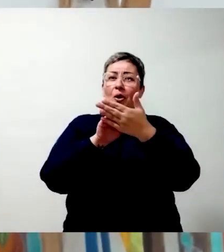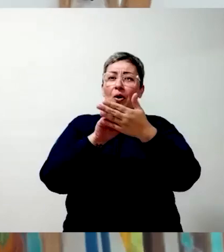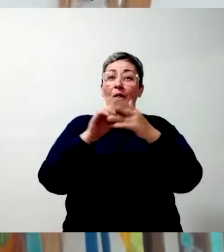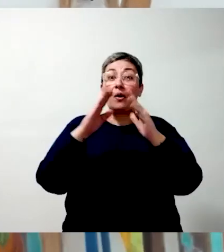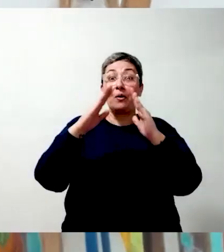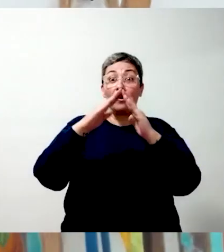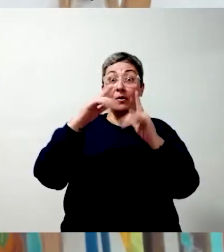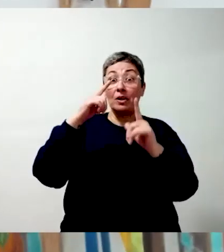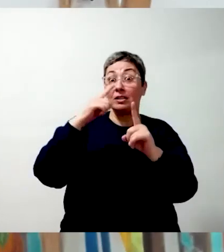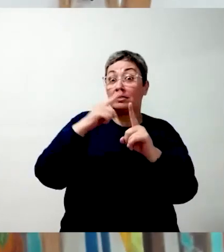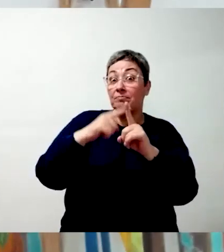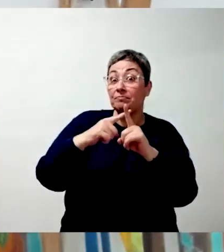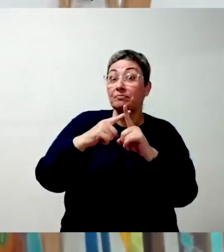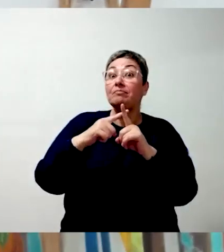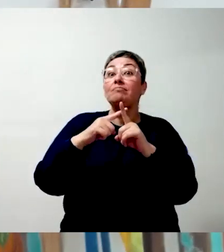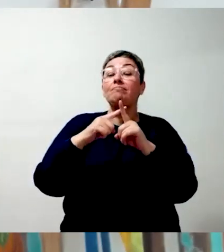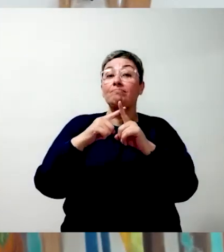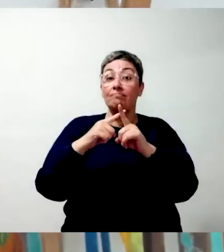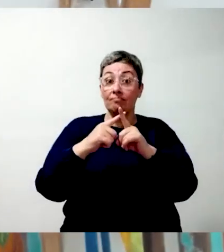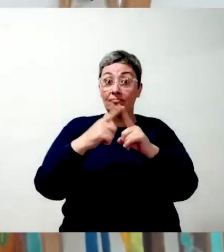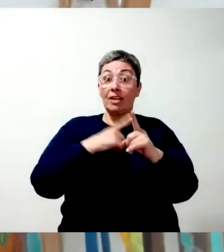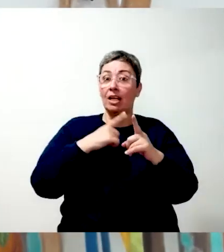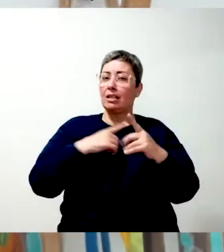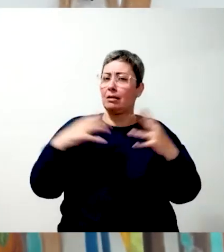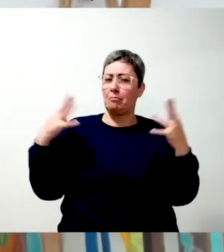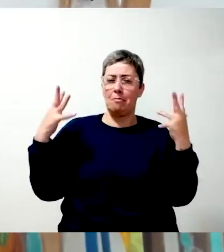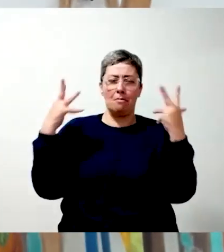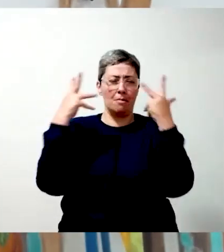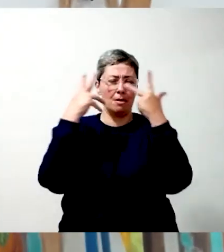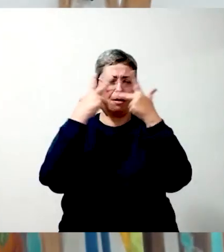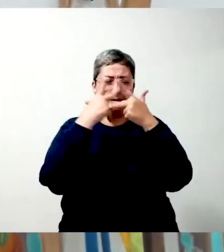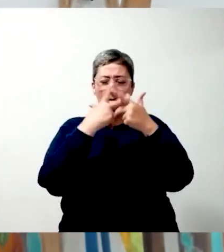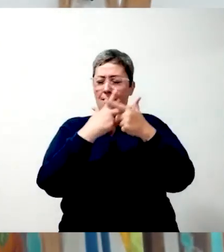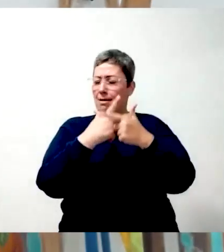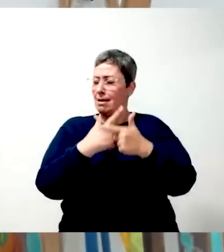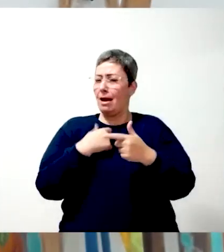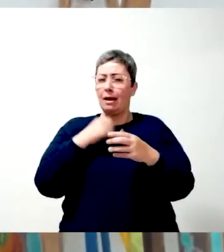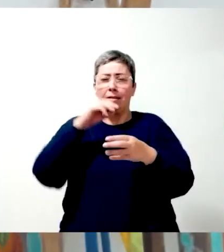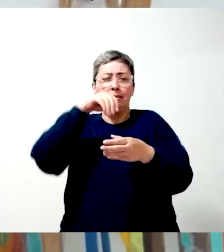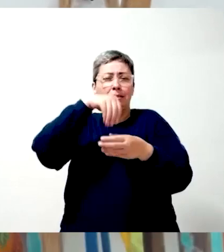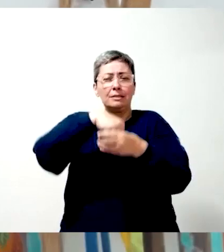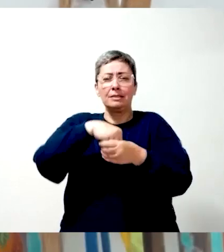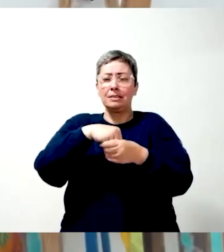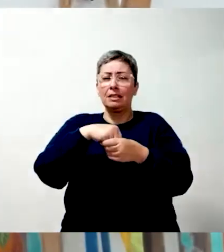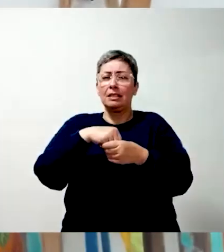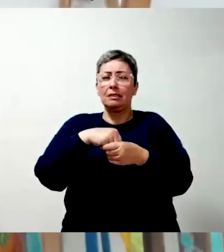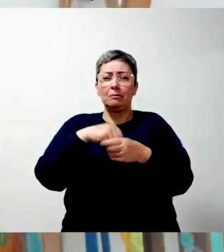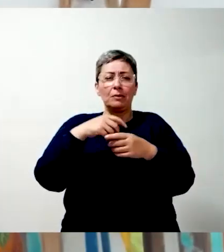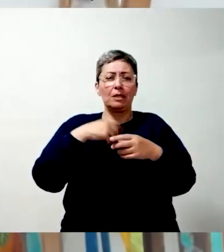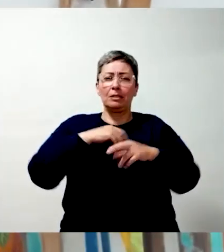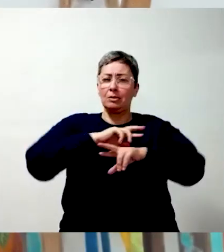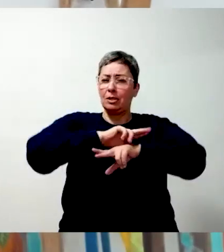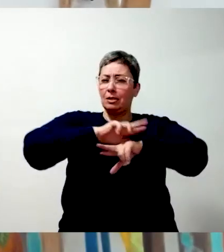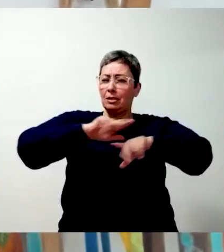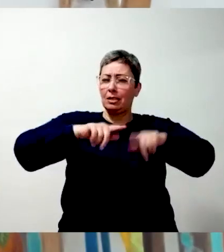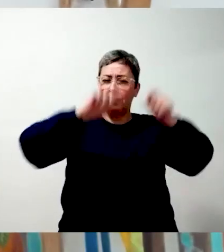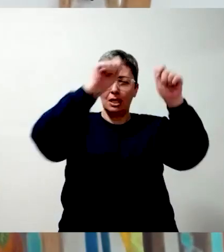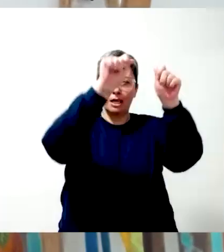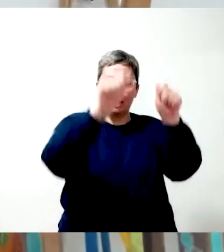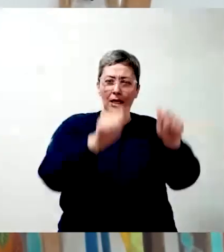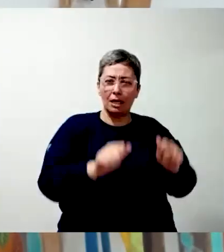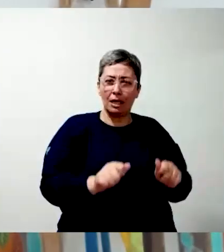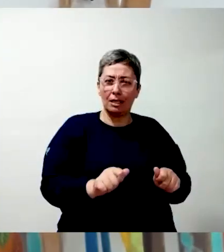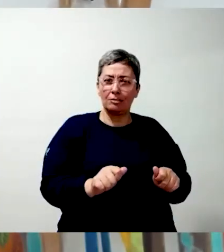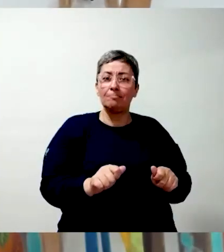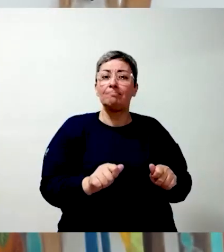numa igreja, uma igreja esplendorosa, e dentro da igreja